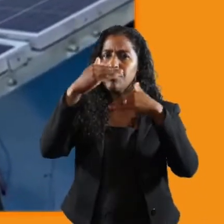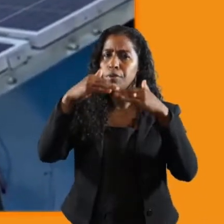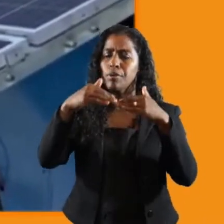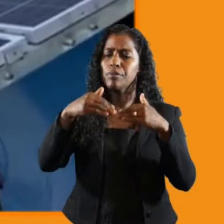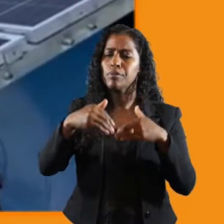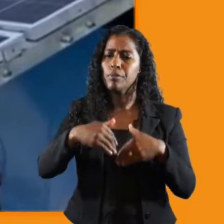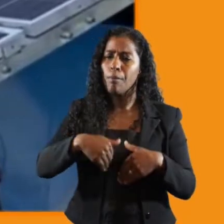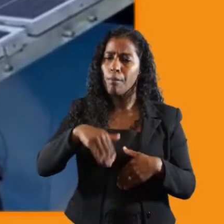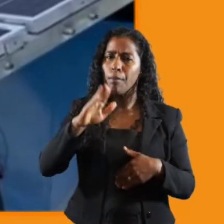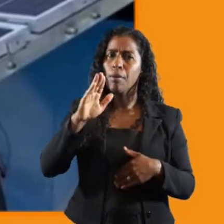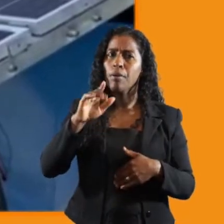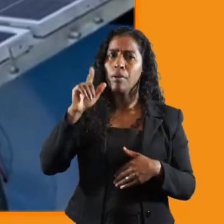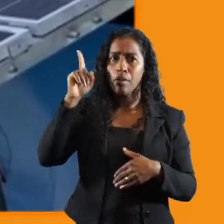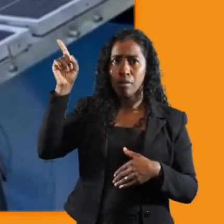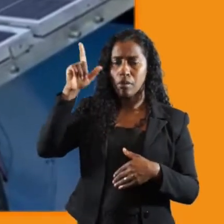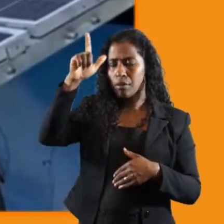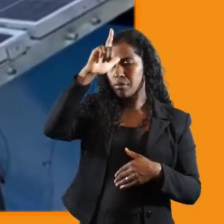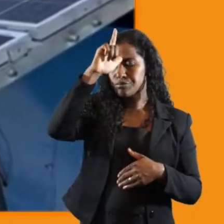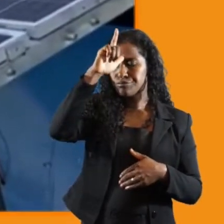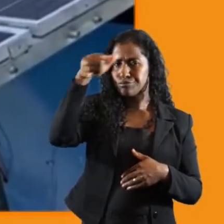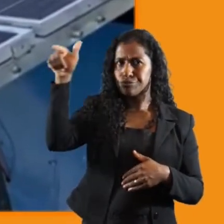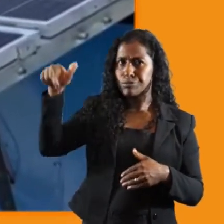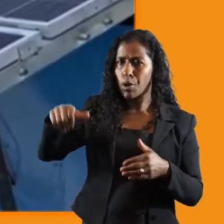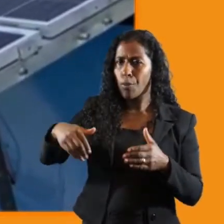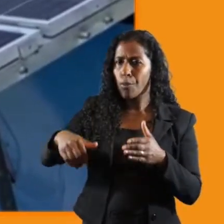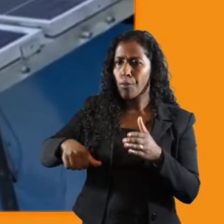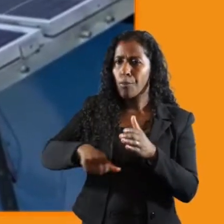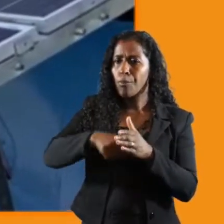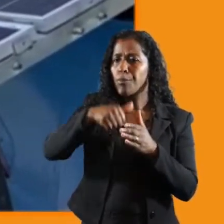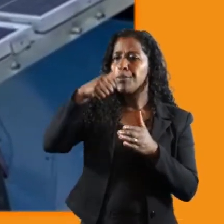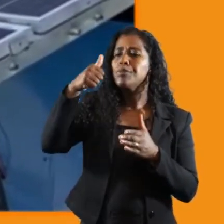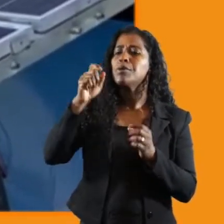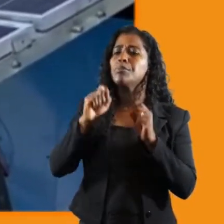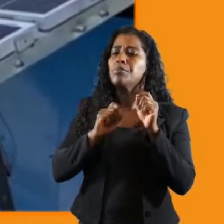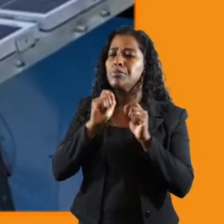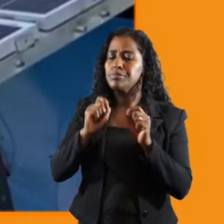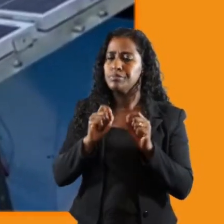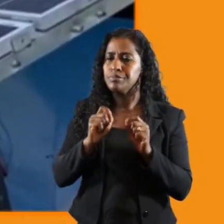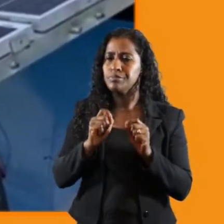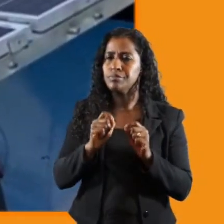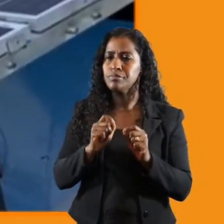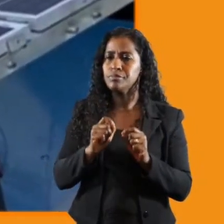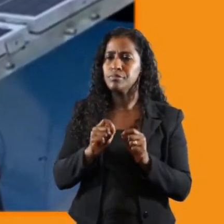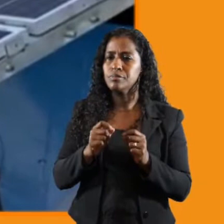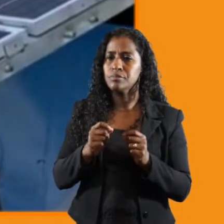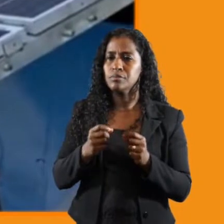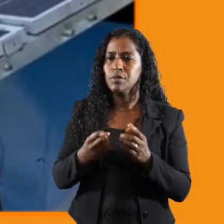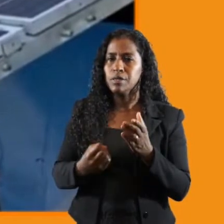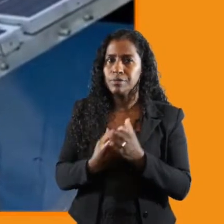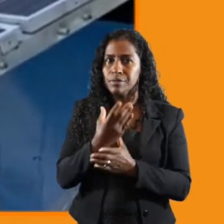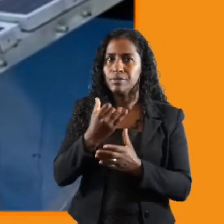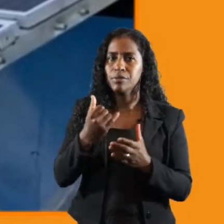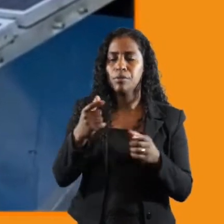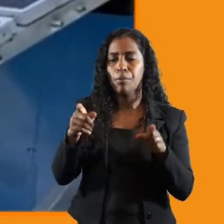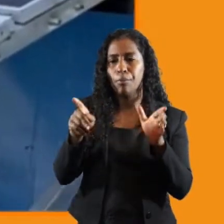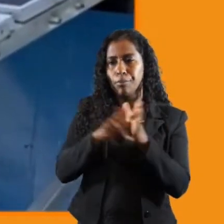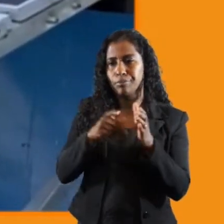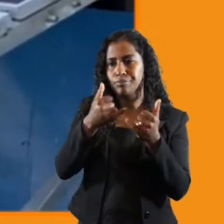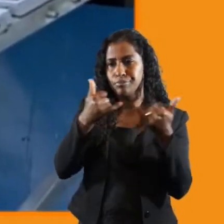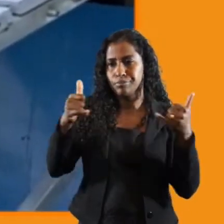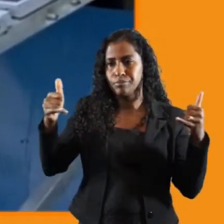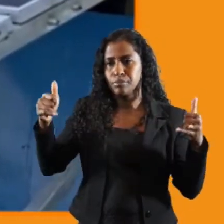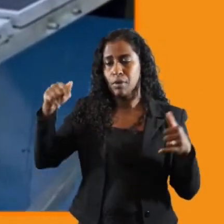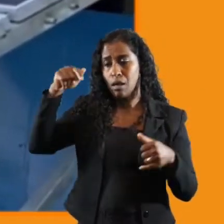Alemanha eles são pioneiros nesse desenvolvimento? É a questão da geração da eletricidade, né? A gente tem uma matriz